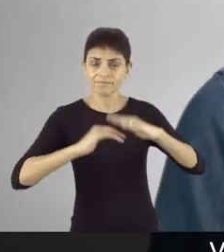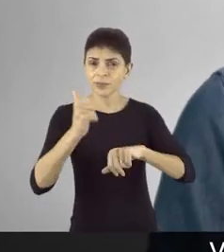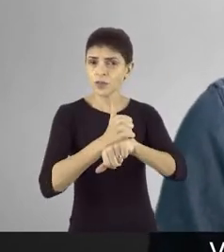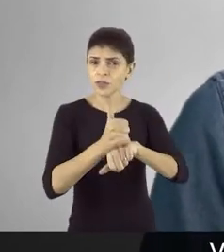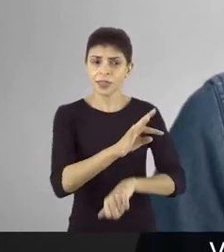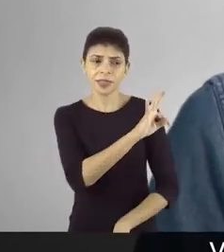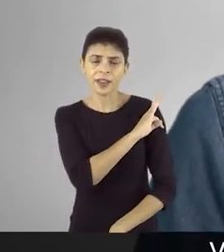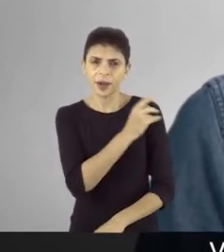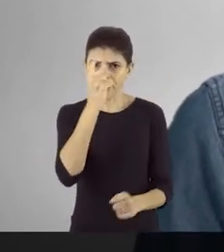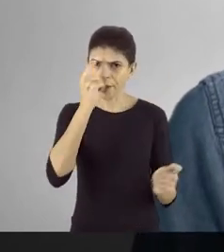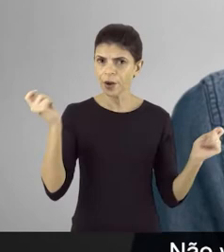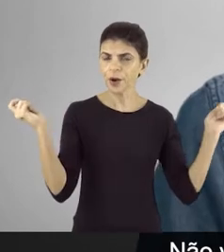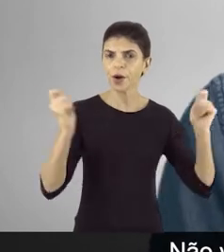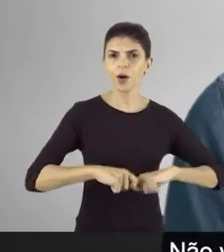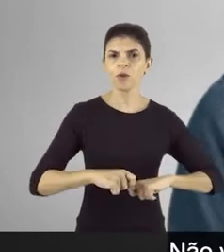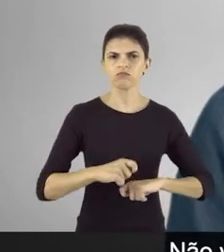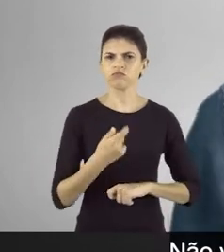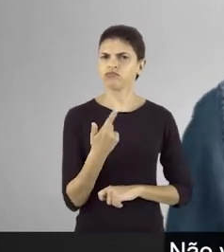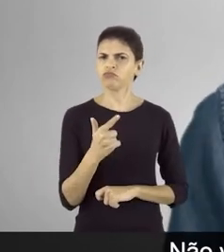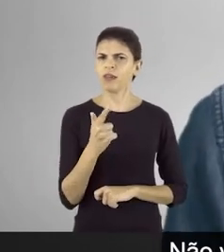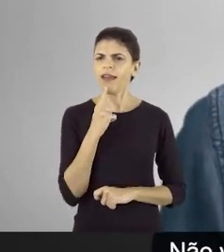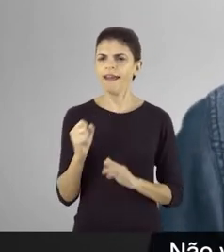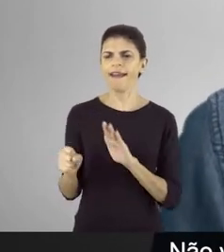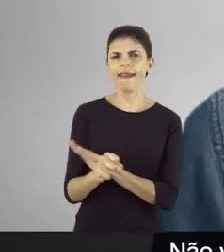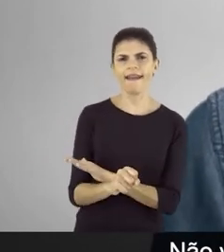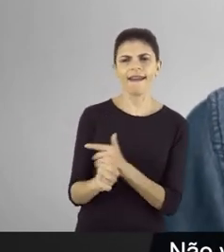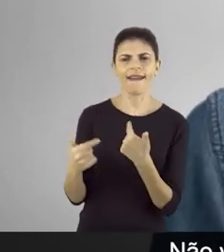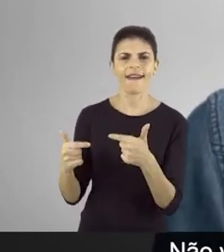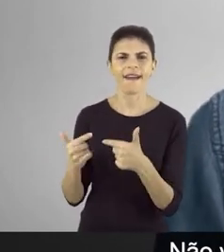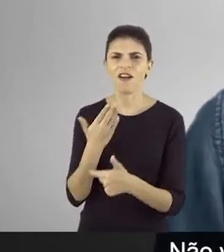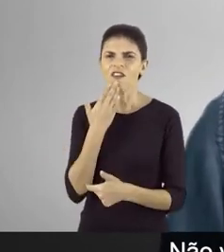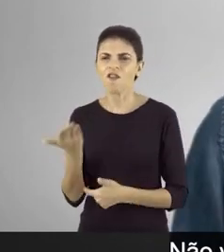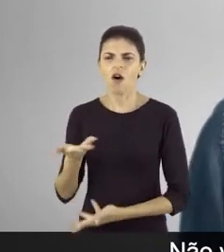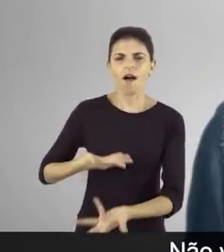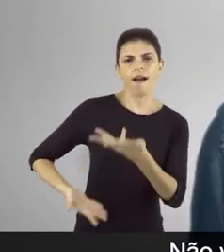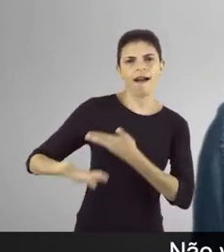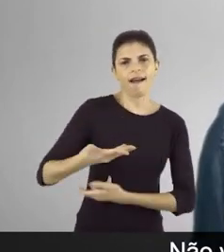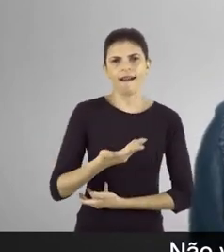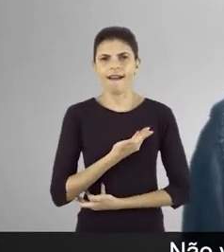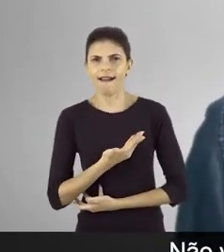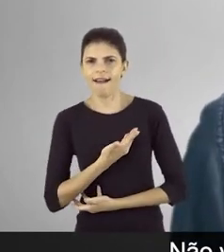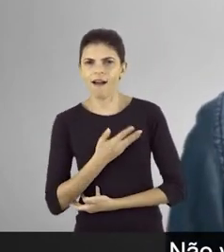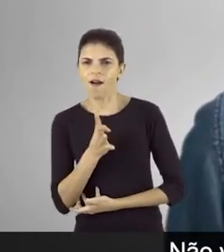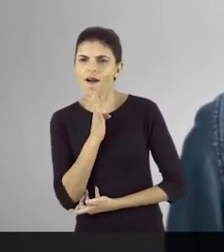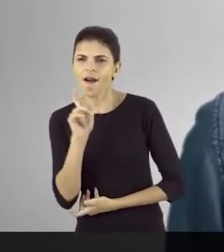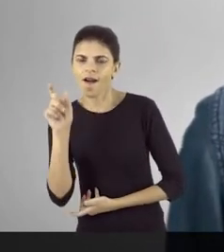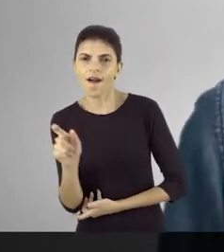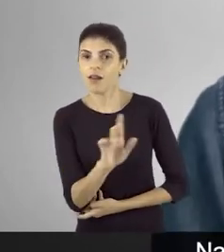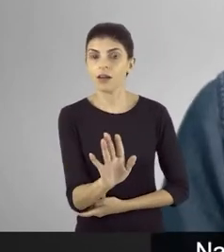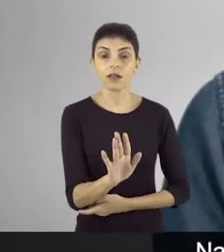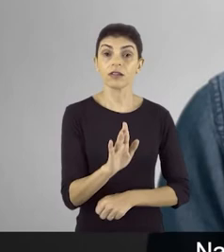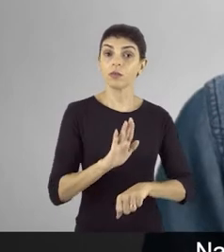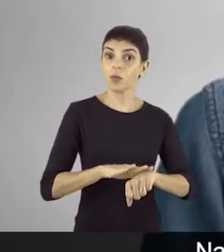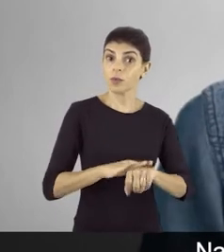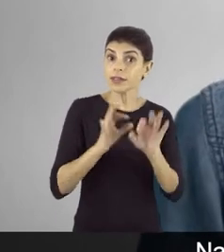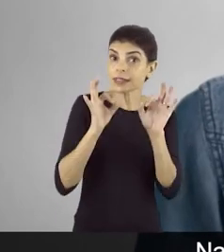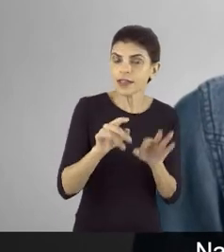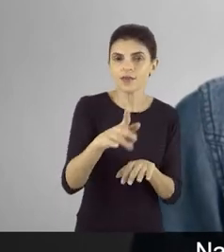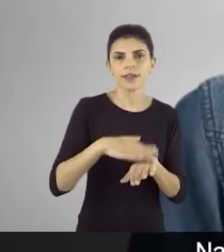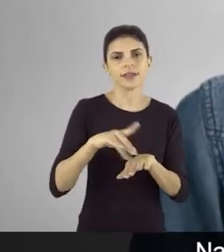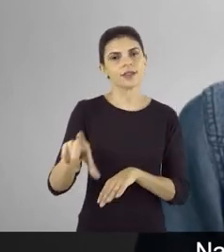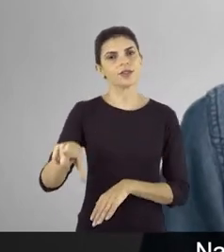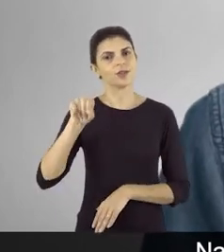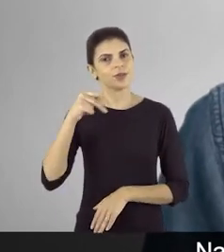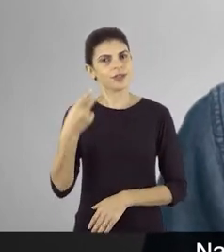técnicos competentes. Não vai ter distribuição de cargos em troca de favores políticos. Na hora certa,